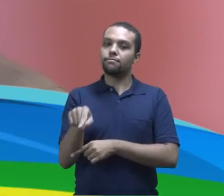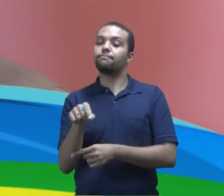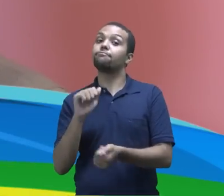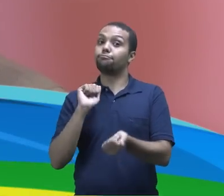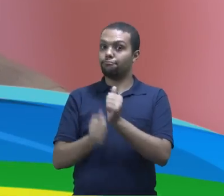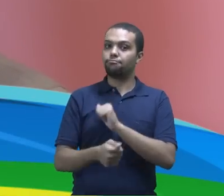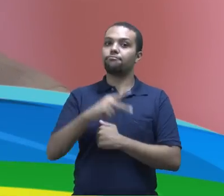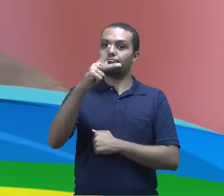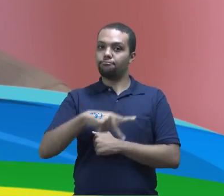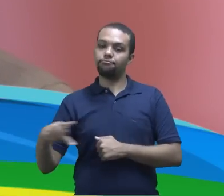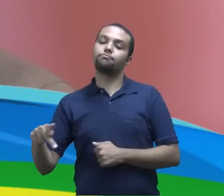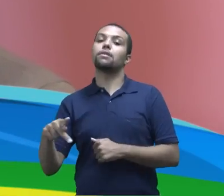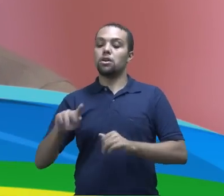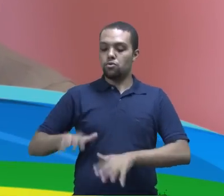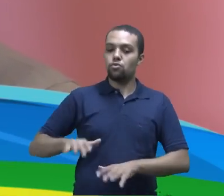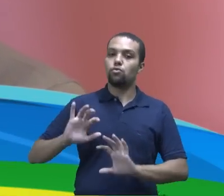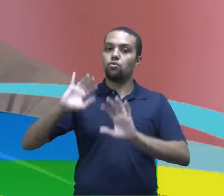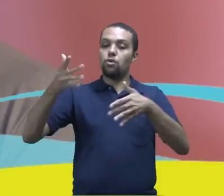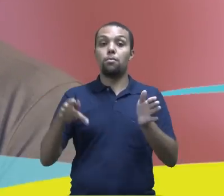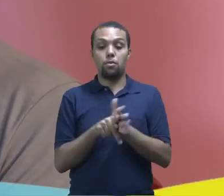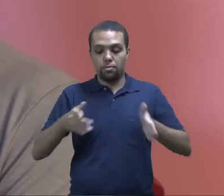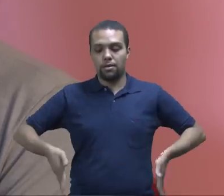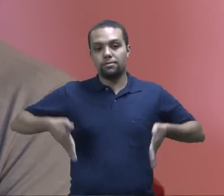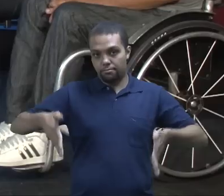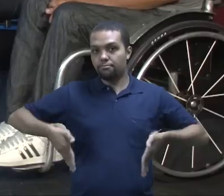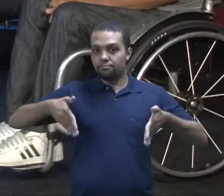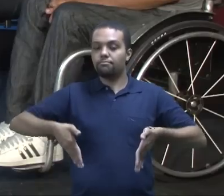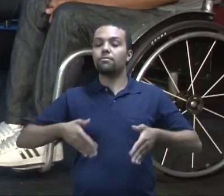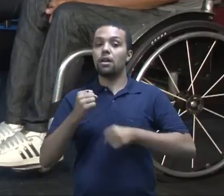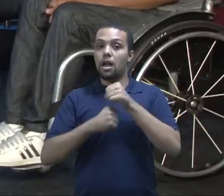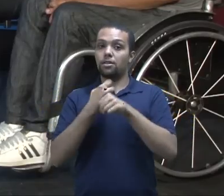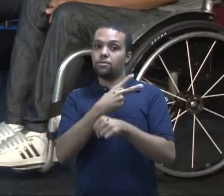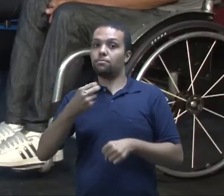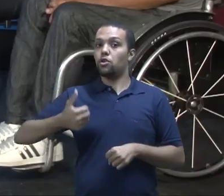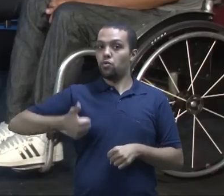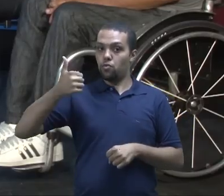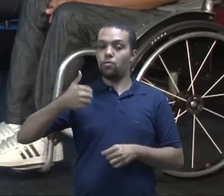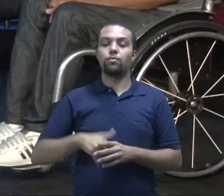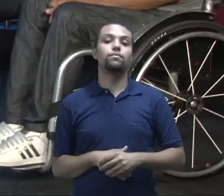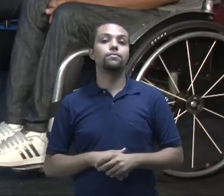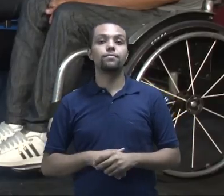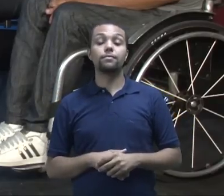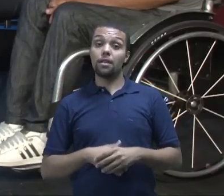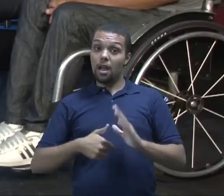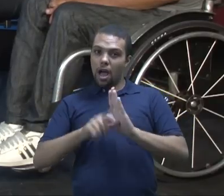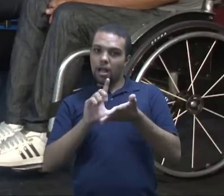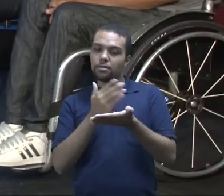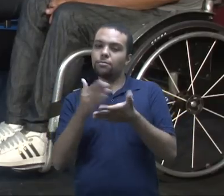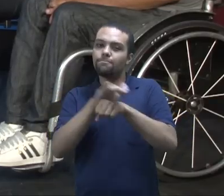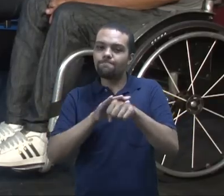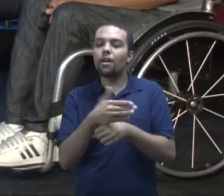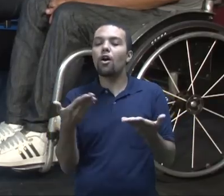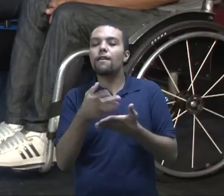Heriberto, que é atleta e presidente do Águias em Cadeira de Rodas e da seleção paralímpica desde 2001. Isso. Bom, antes de a gente começar